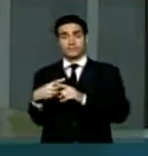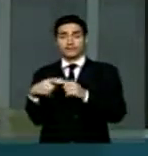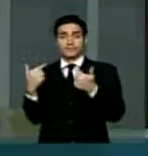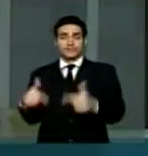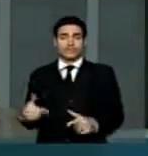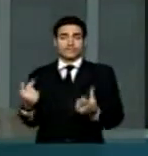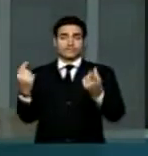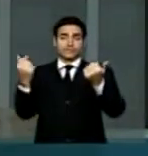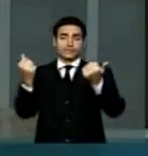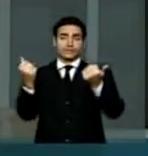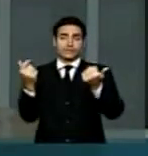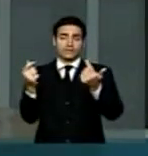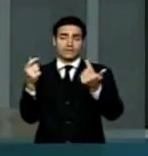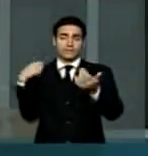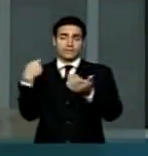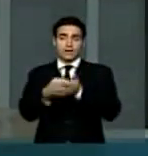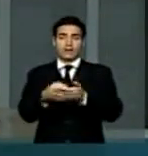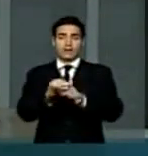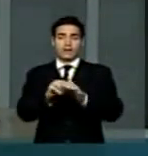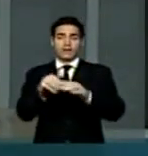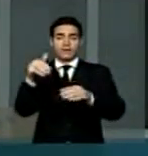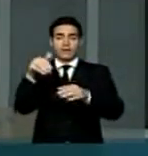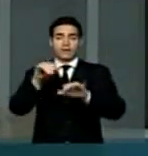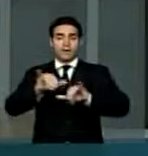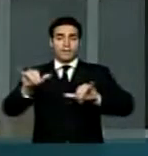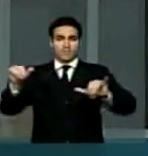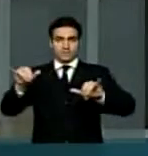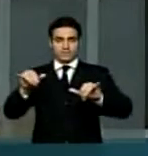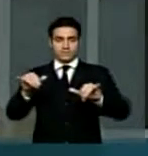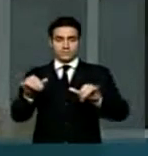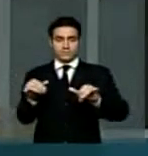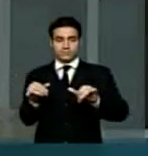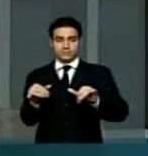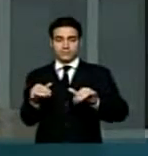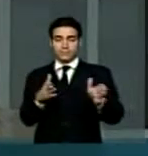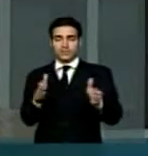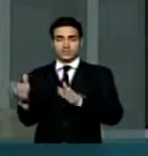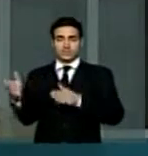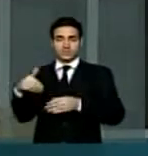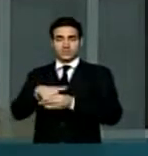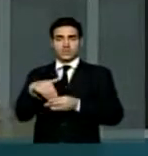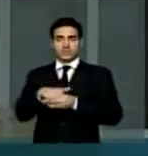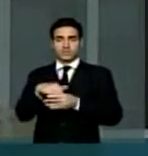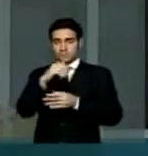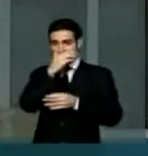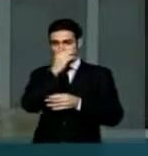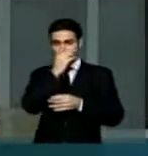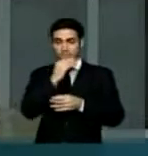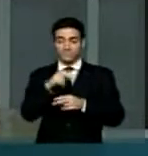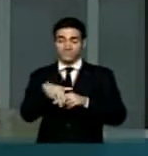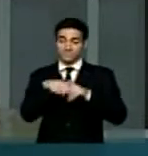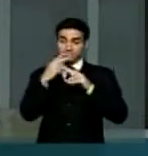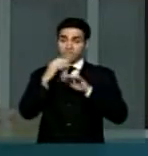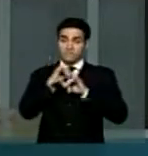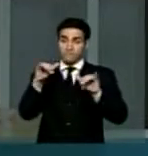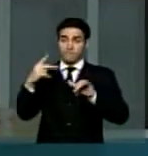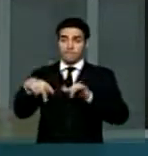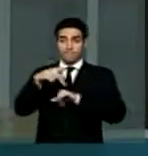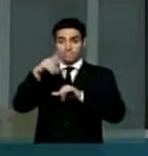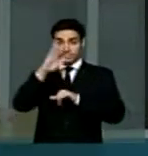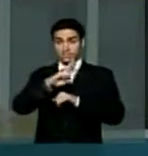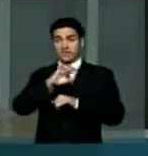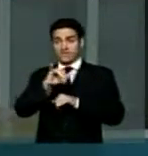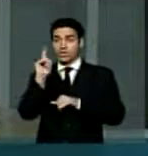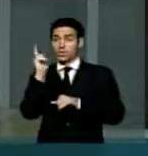têm poder econômico para poder suportar um processo eleitoral. Por isso digo que esse país fará o